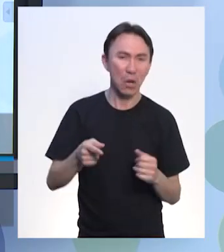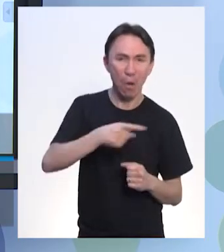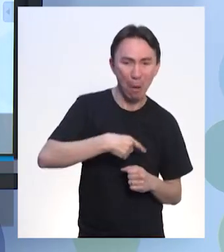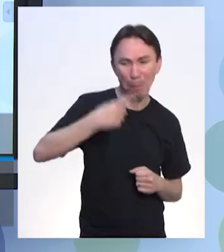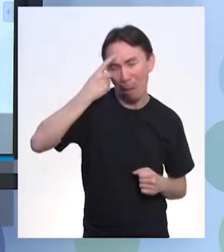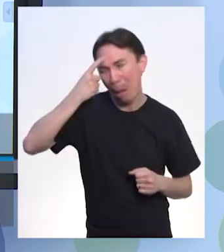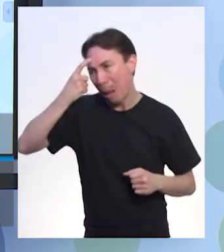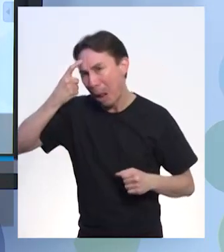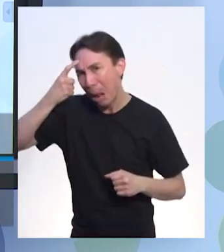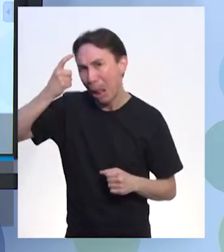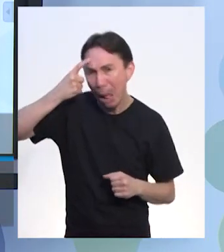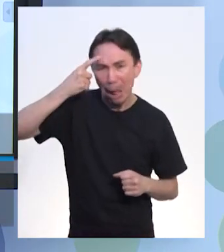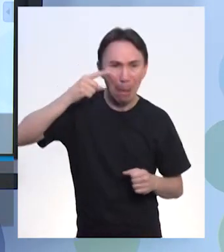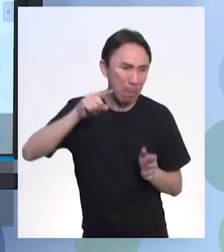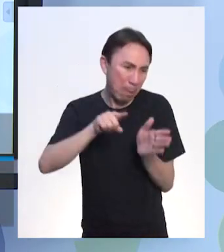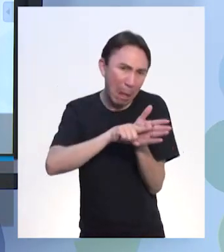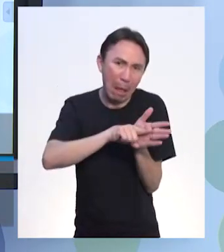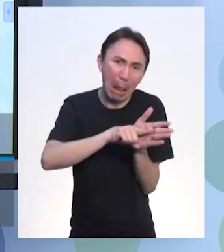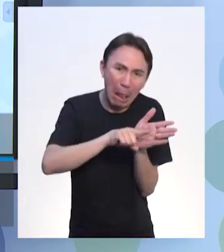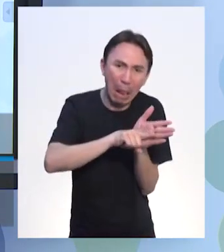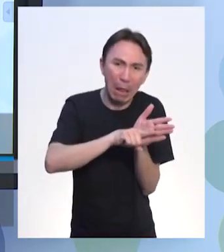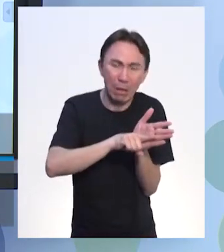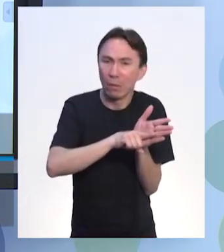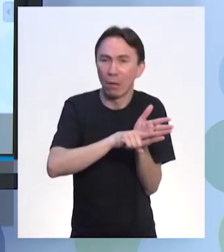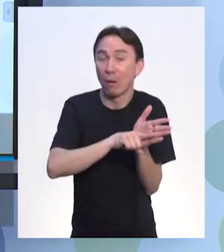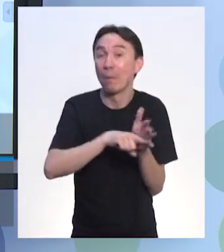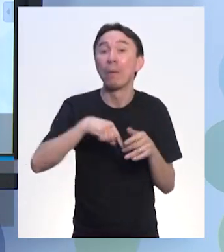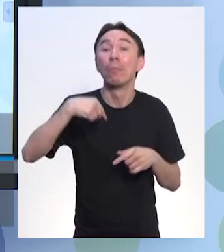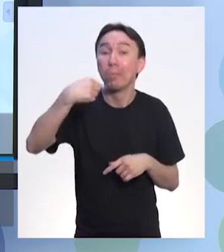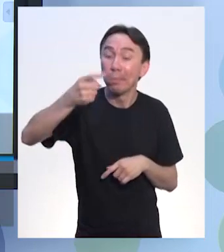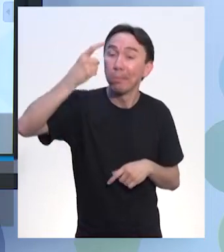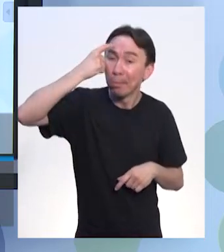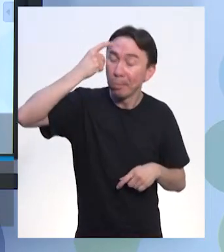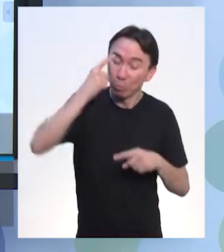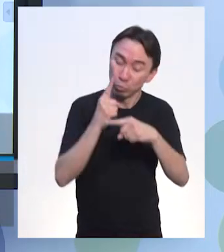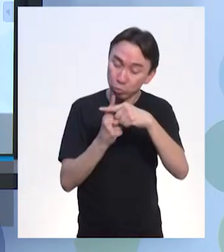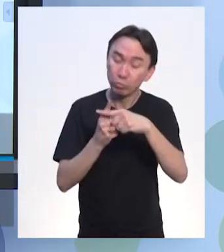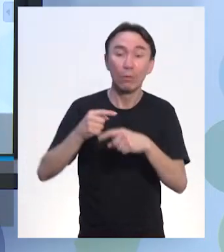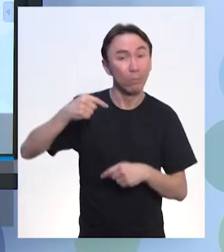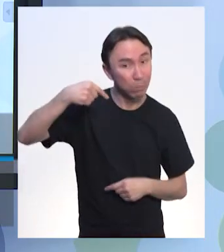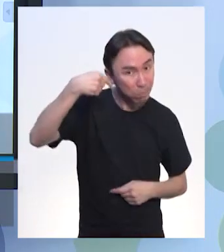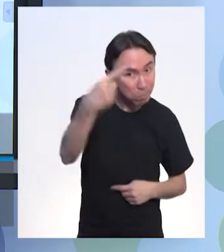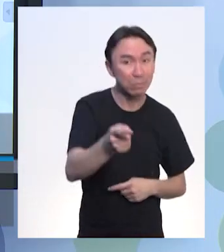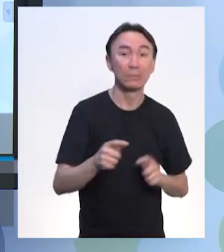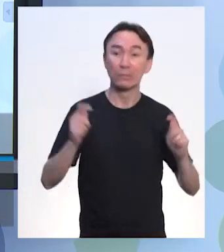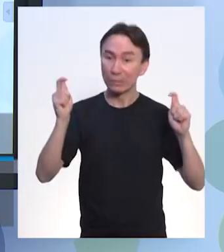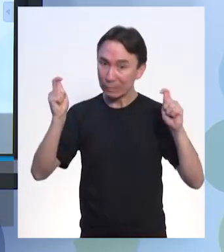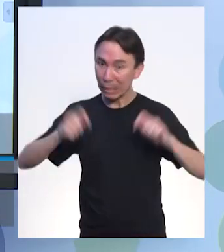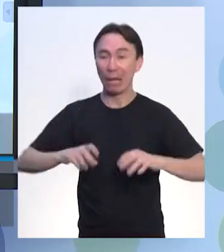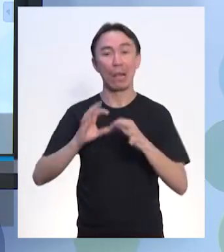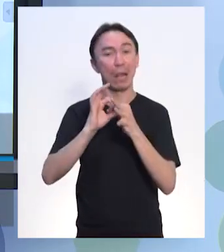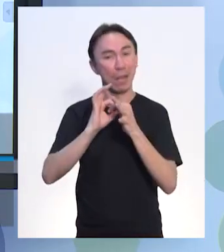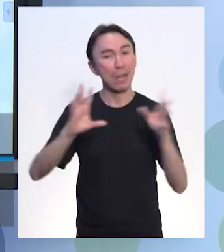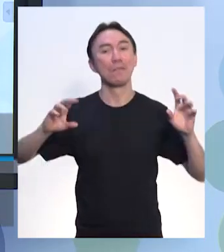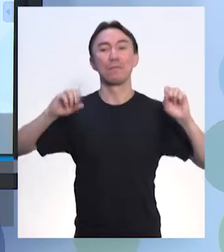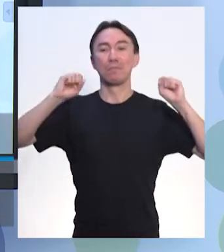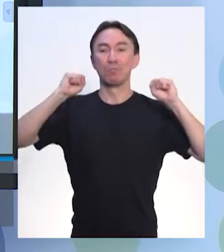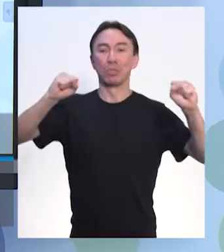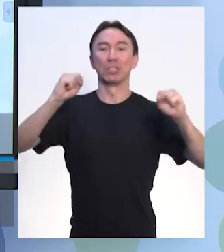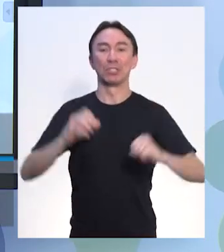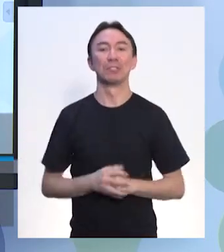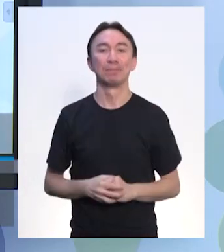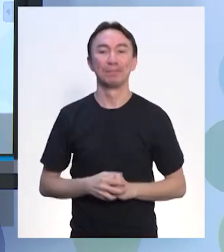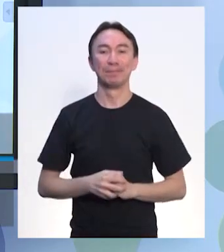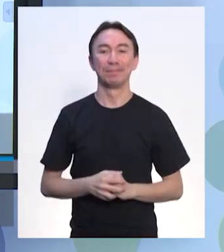não adianta só ficar falando hoje você não pode, hoje não podemos, mas poderemos sim daqui para frente. Não é, Ju? Então vamos